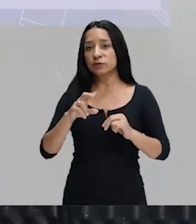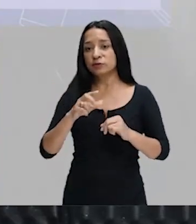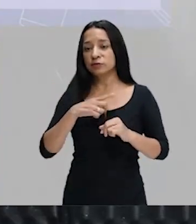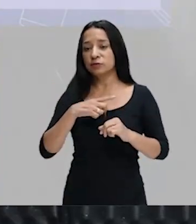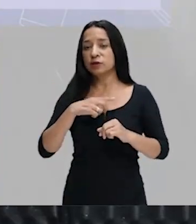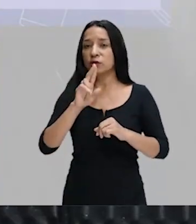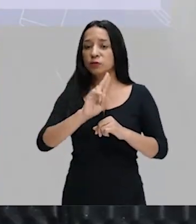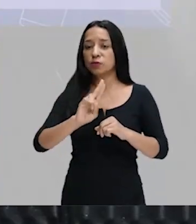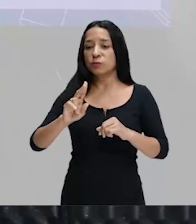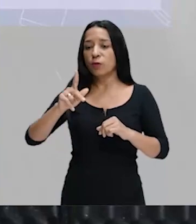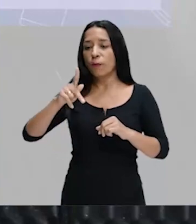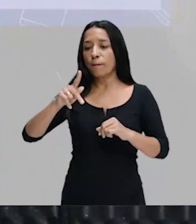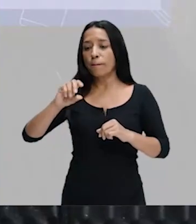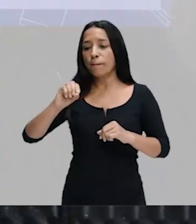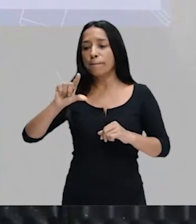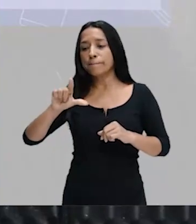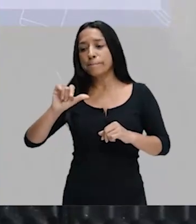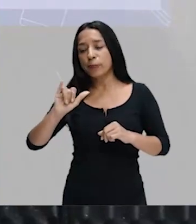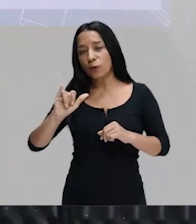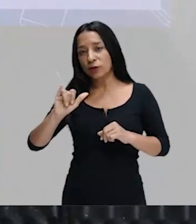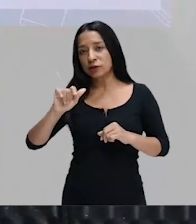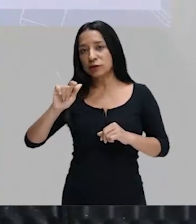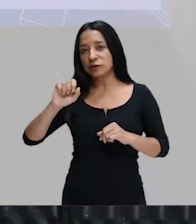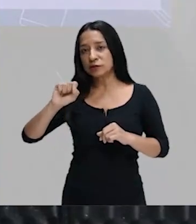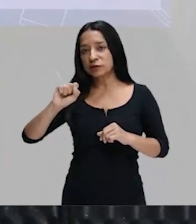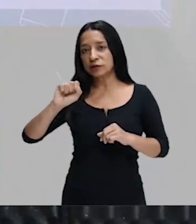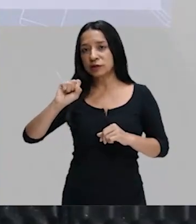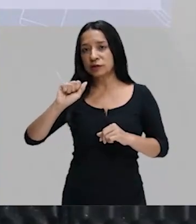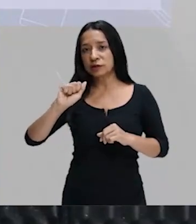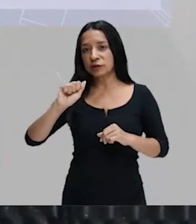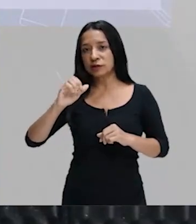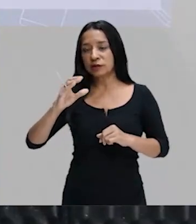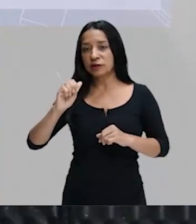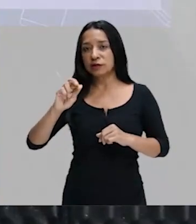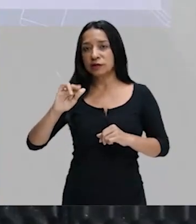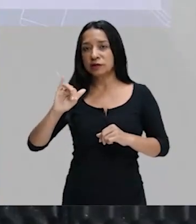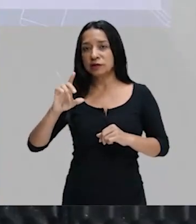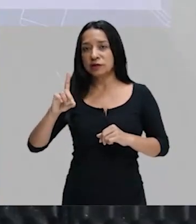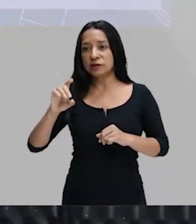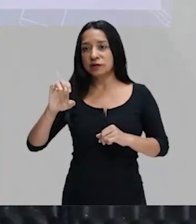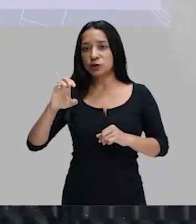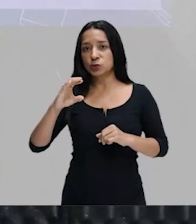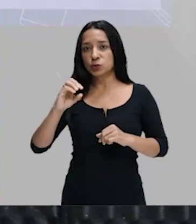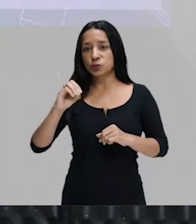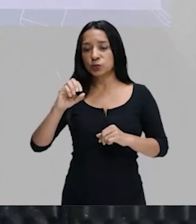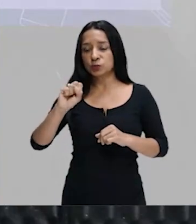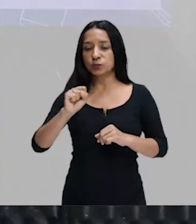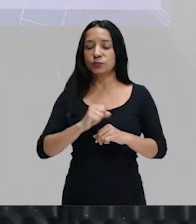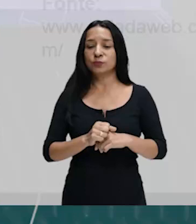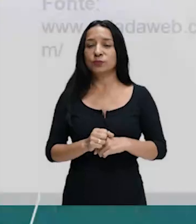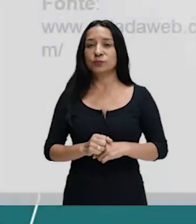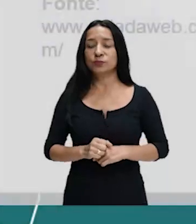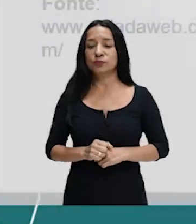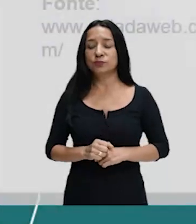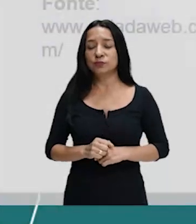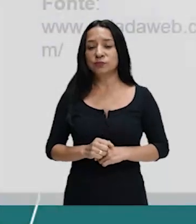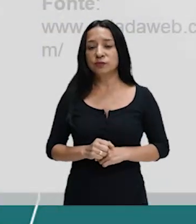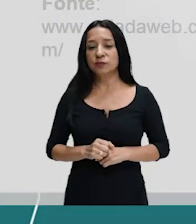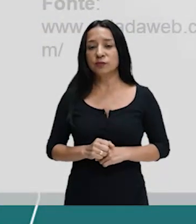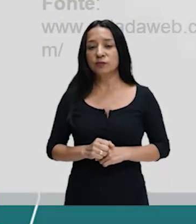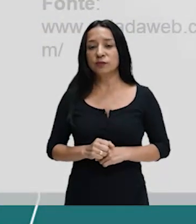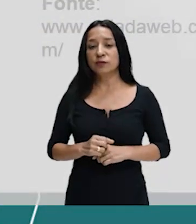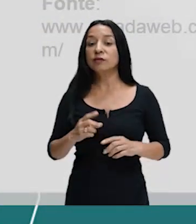nome, polissacarídeo, que a gente vai trabalhar daqui a pouco, quando a gente mencionar sobre a classificação. Então,